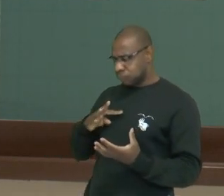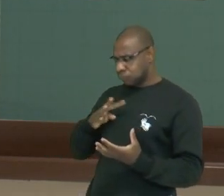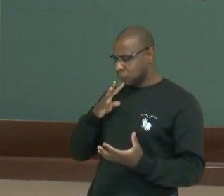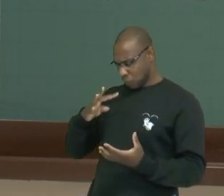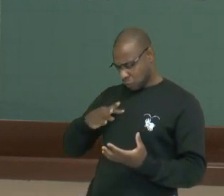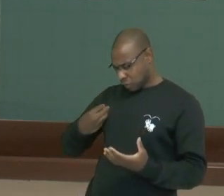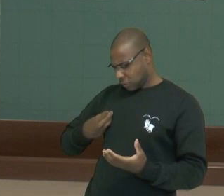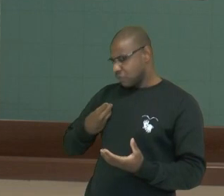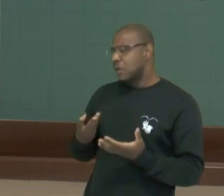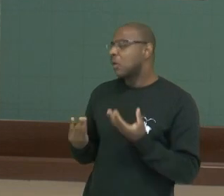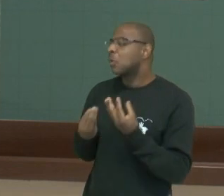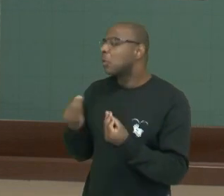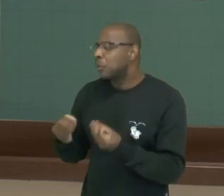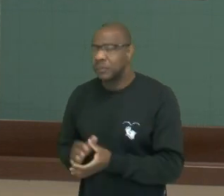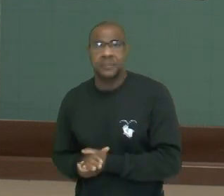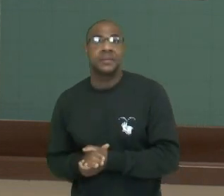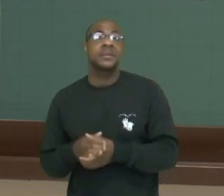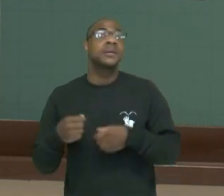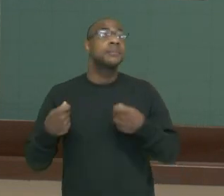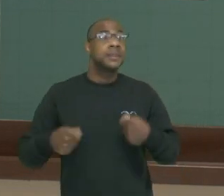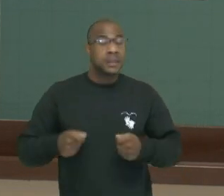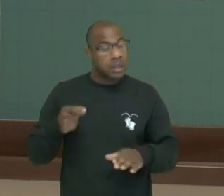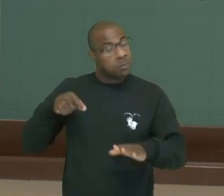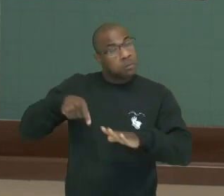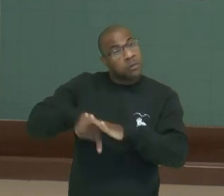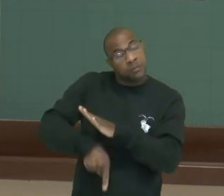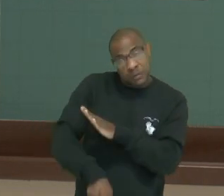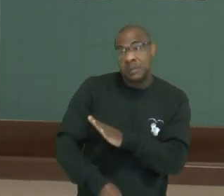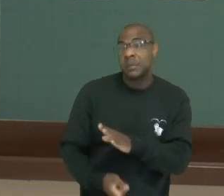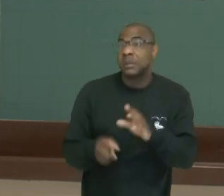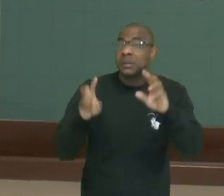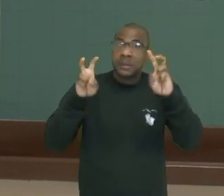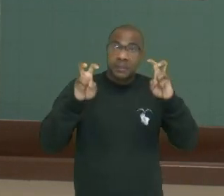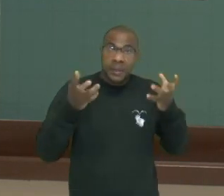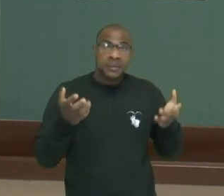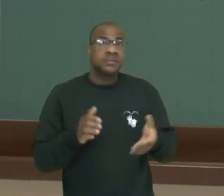se citar, ele quer um aprofundamento nessa temática.